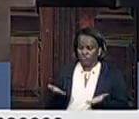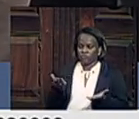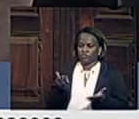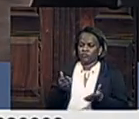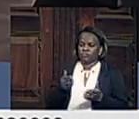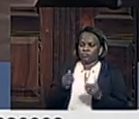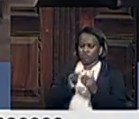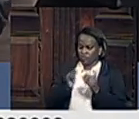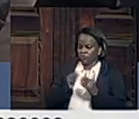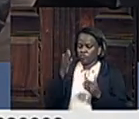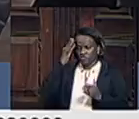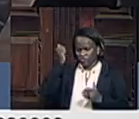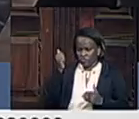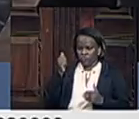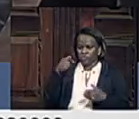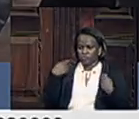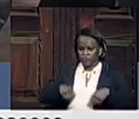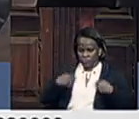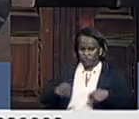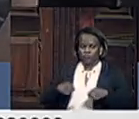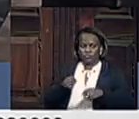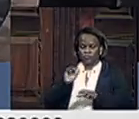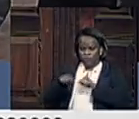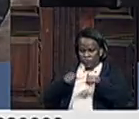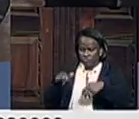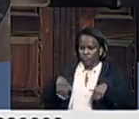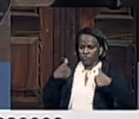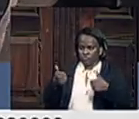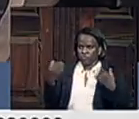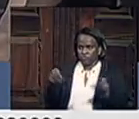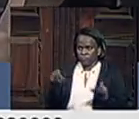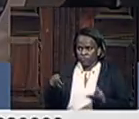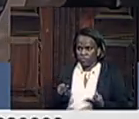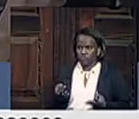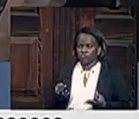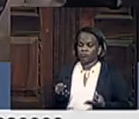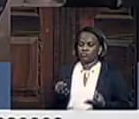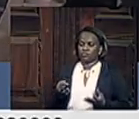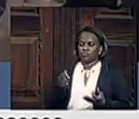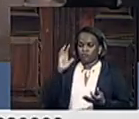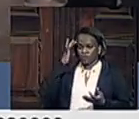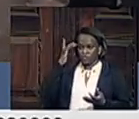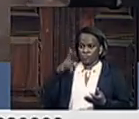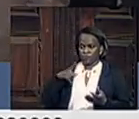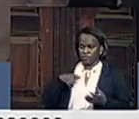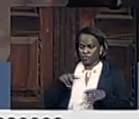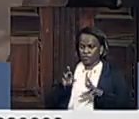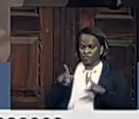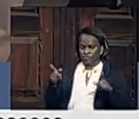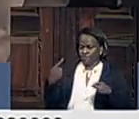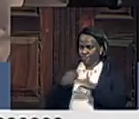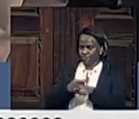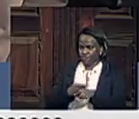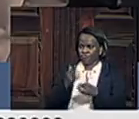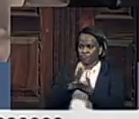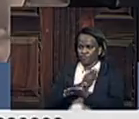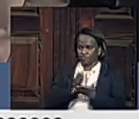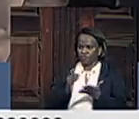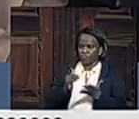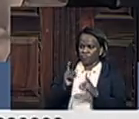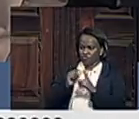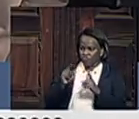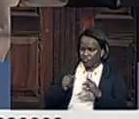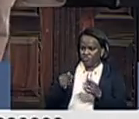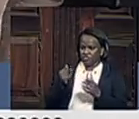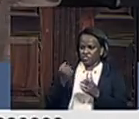que a matéria precisa de aperfeiçoamento, acho que há distorções em algumas alíquotas, em